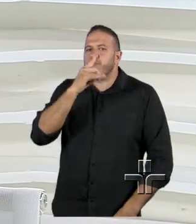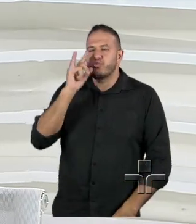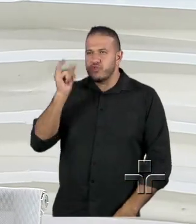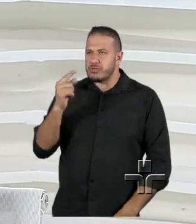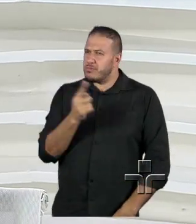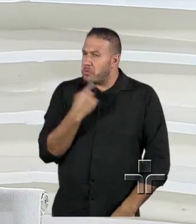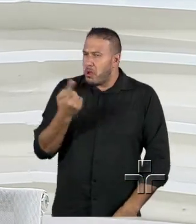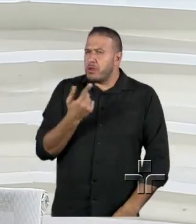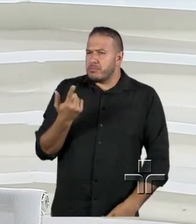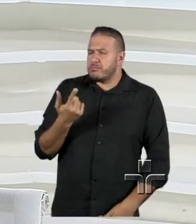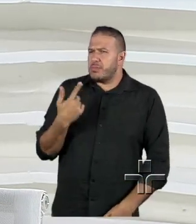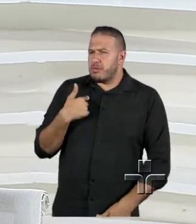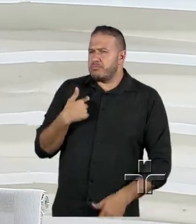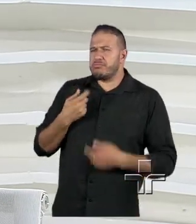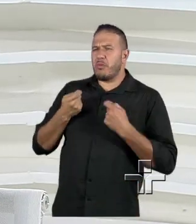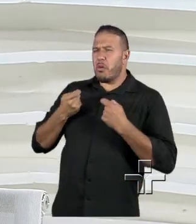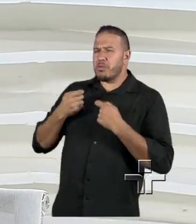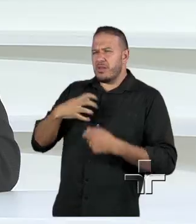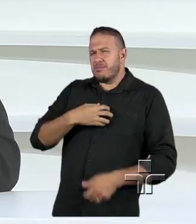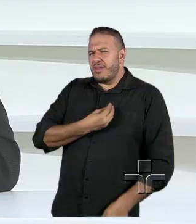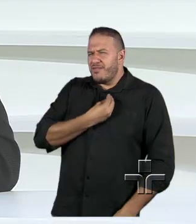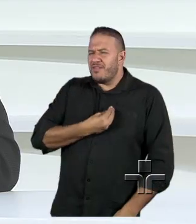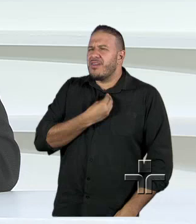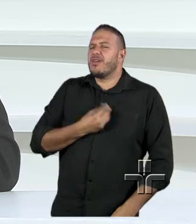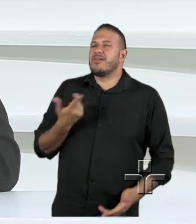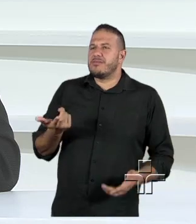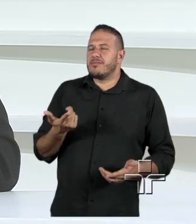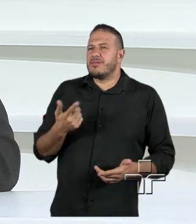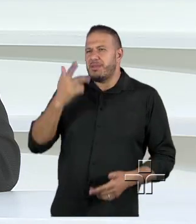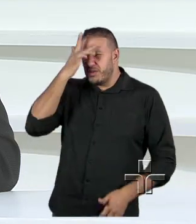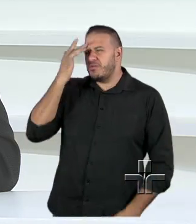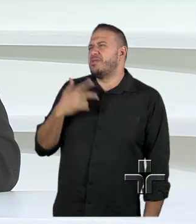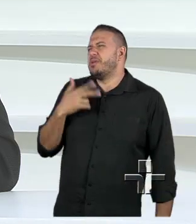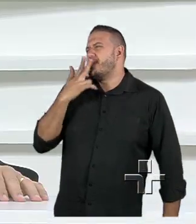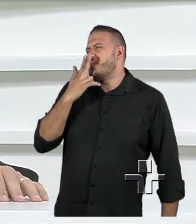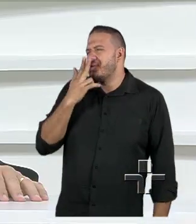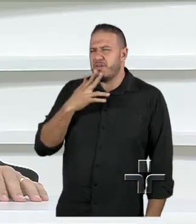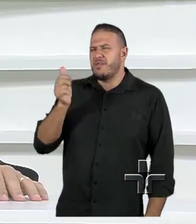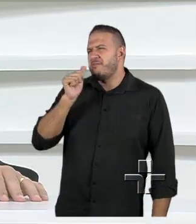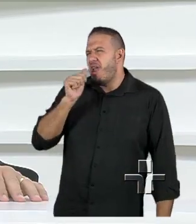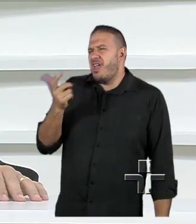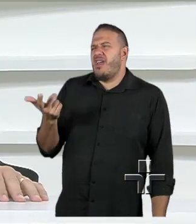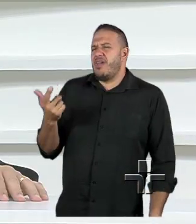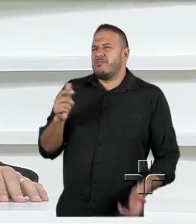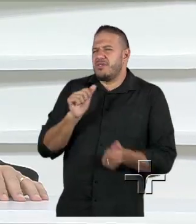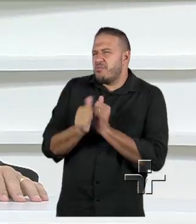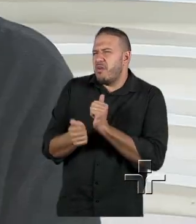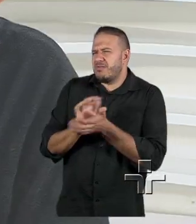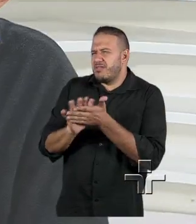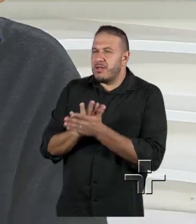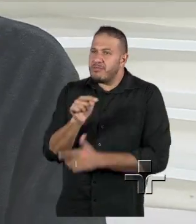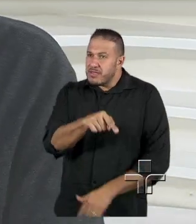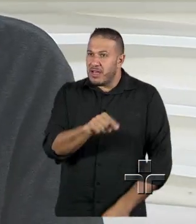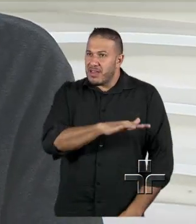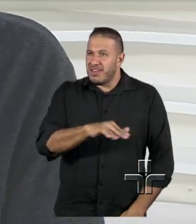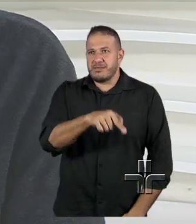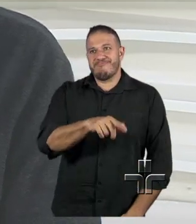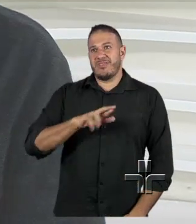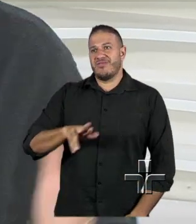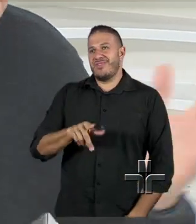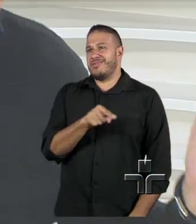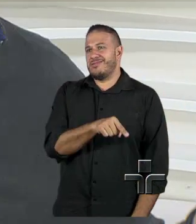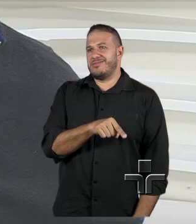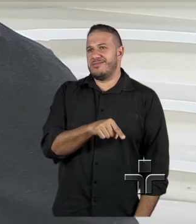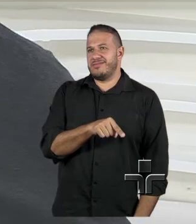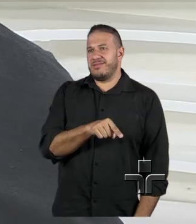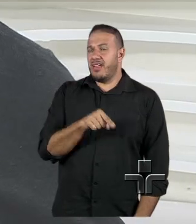da nossa vida e, portanto, paga um pouco o preço das nossas... Tem gente que fuma, gente que bebe e tal, não faz esporte. Uma criança é outra história. Uma